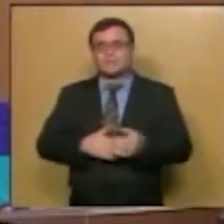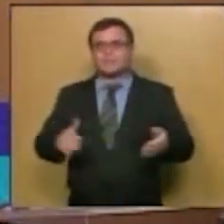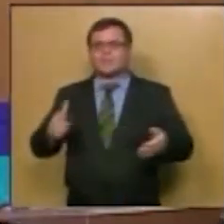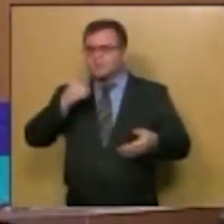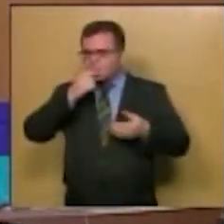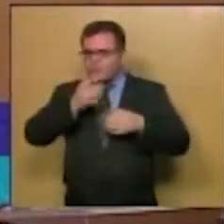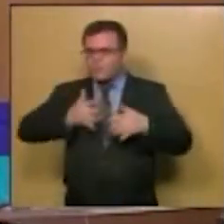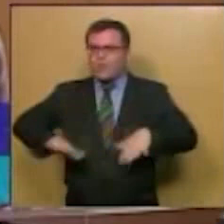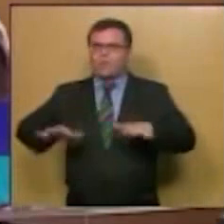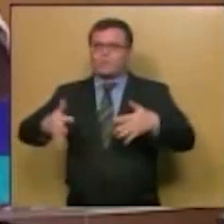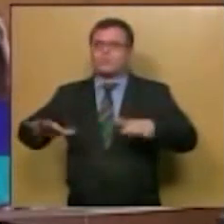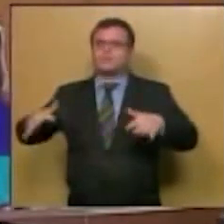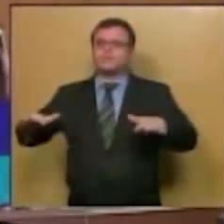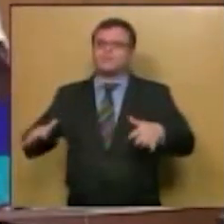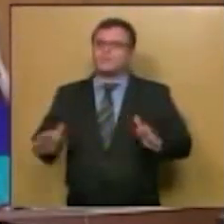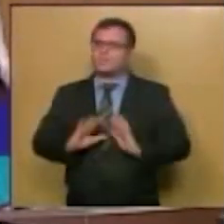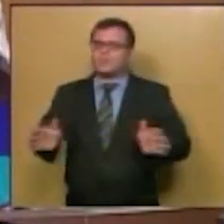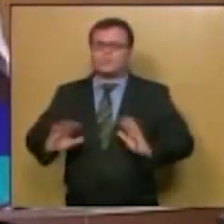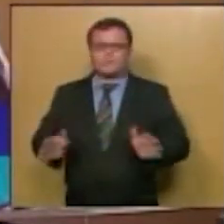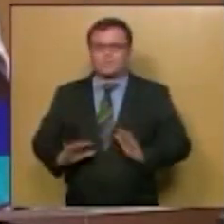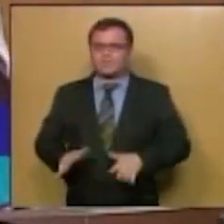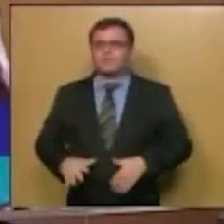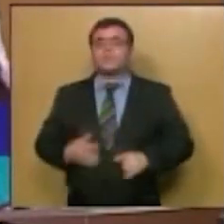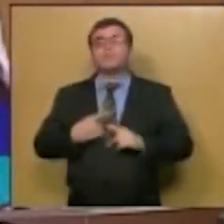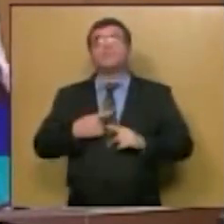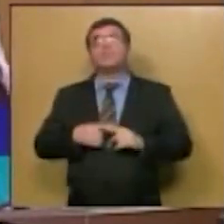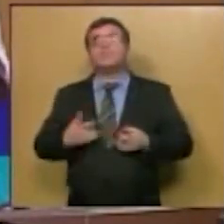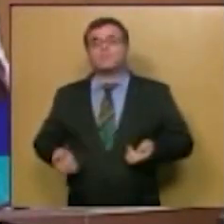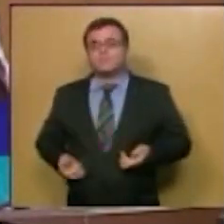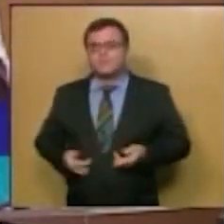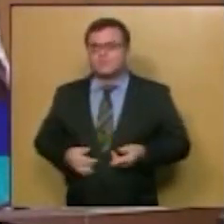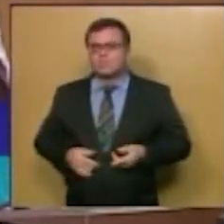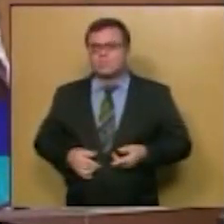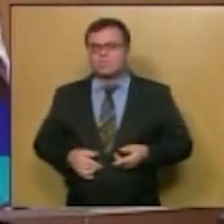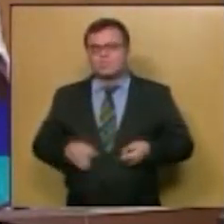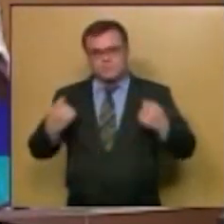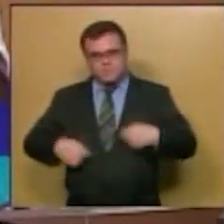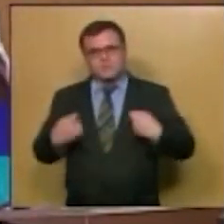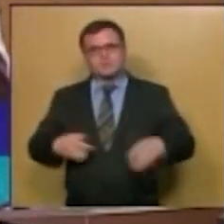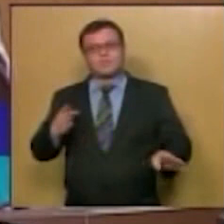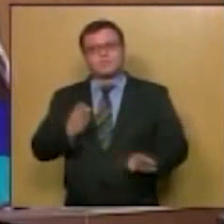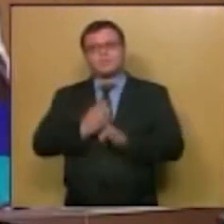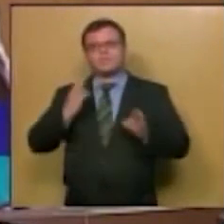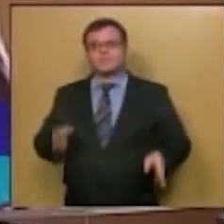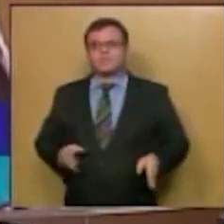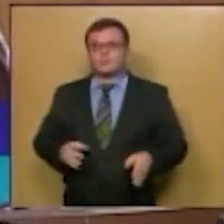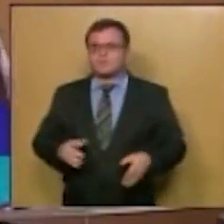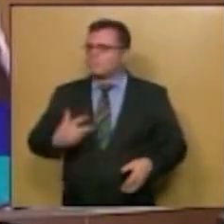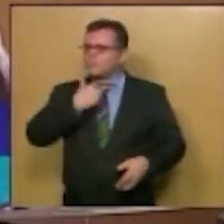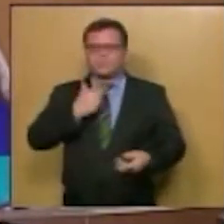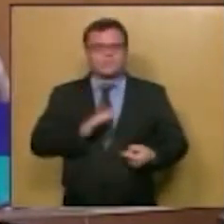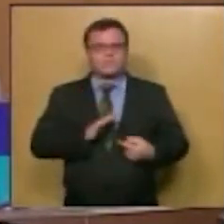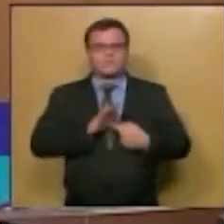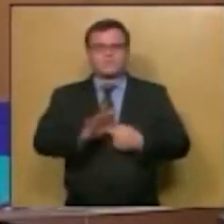da árvore do esquecimento porque tem de ser descoberto não posso revelar dinheiro